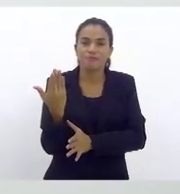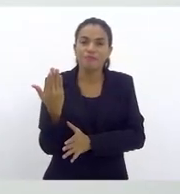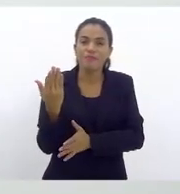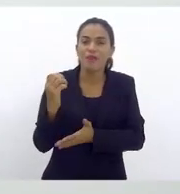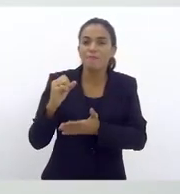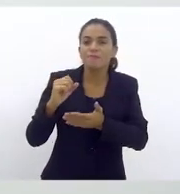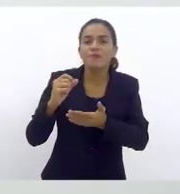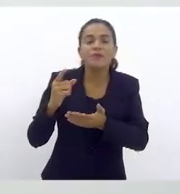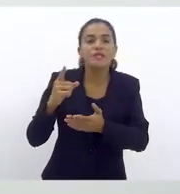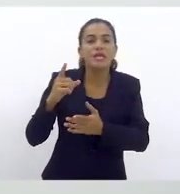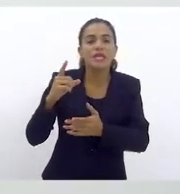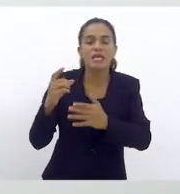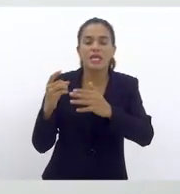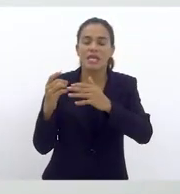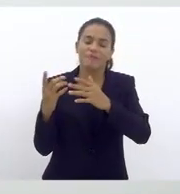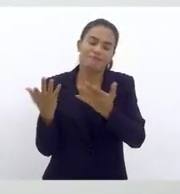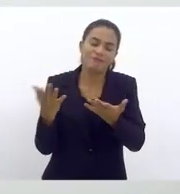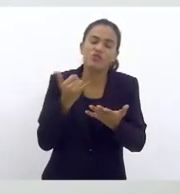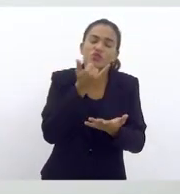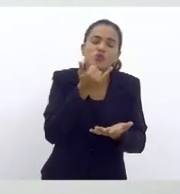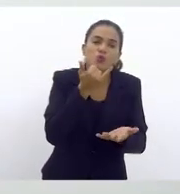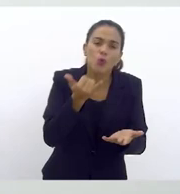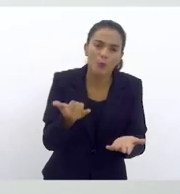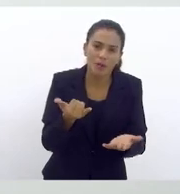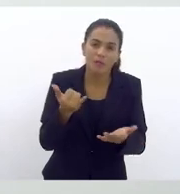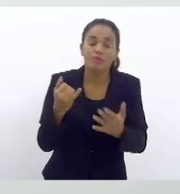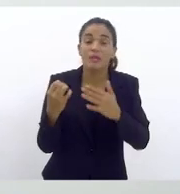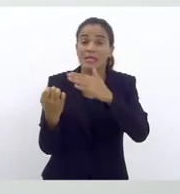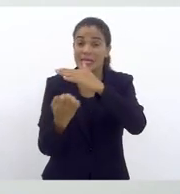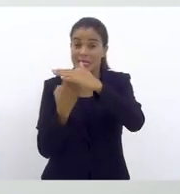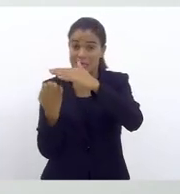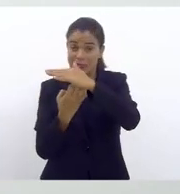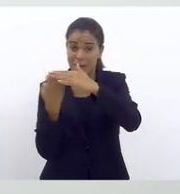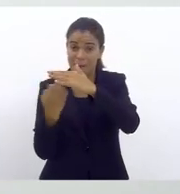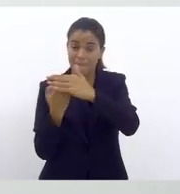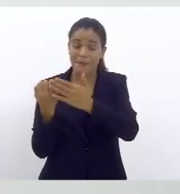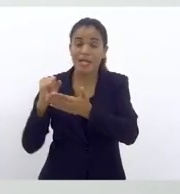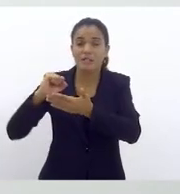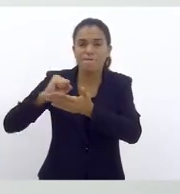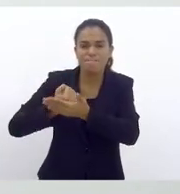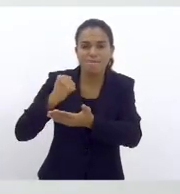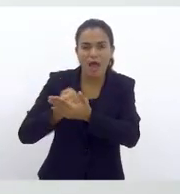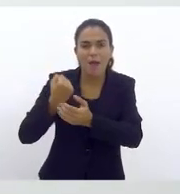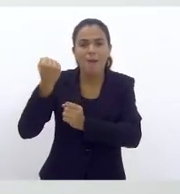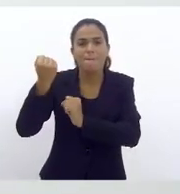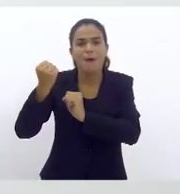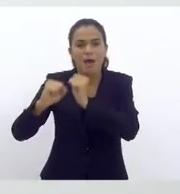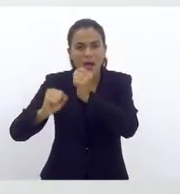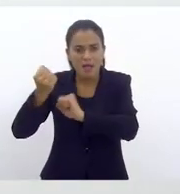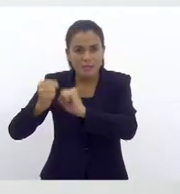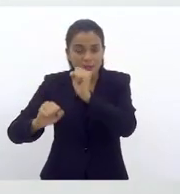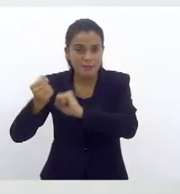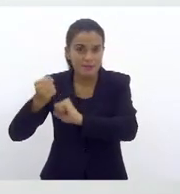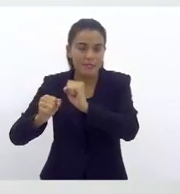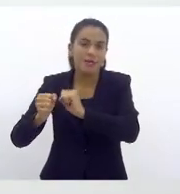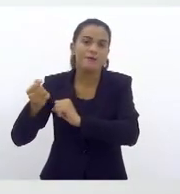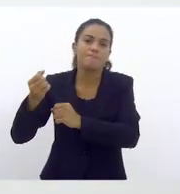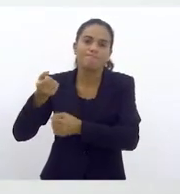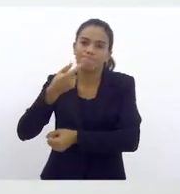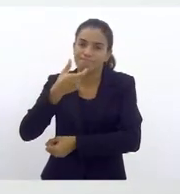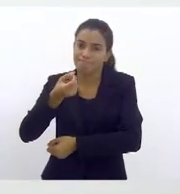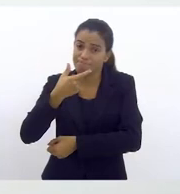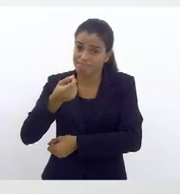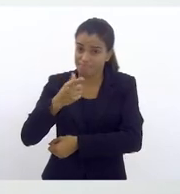farmoquímicas no Brasil desculpe no estado do Rio de Janeiro nós já temos aqui a principal